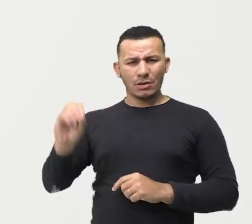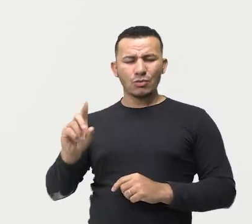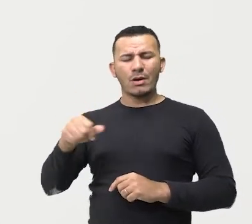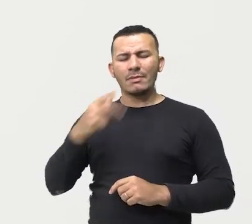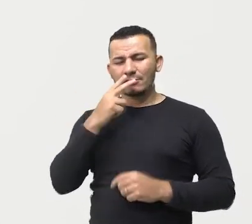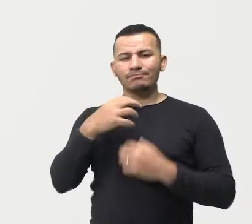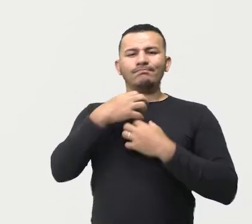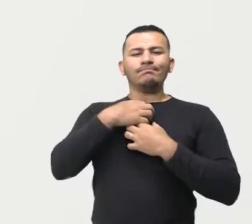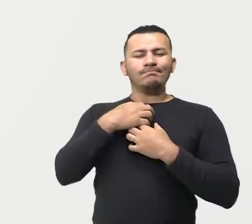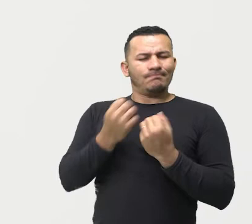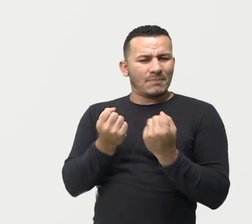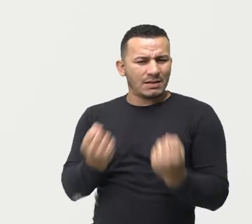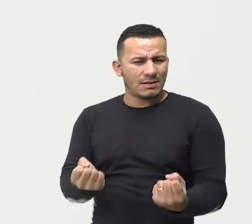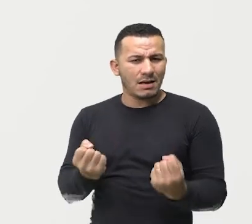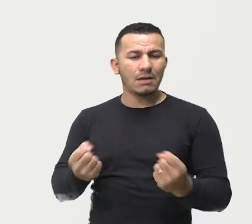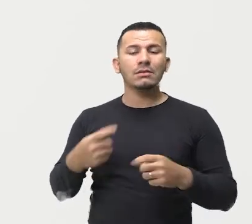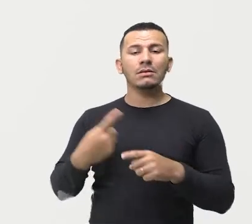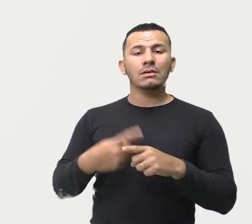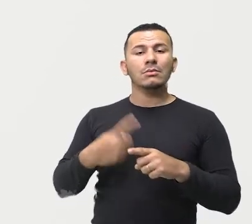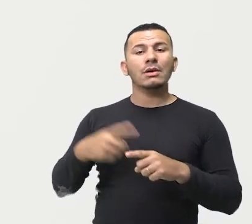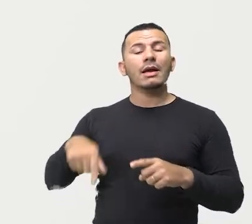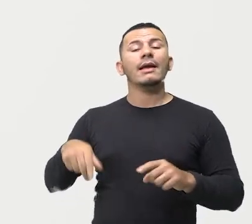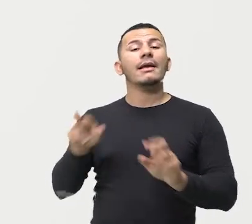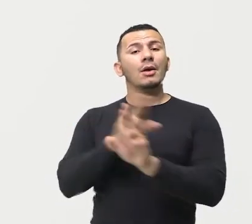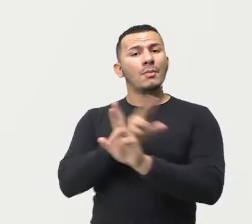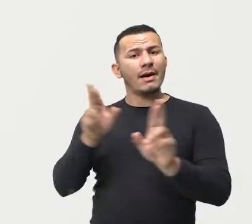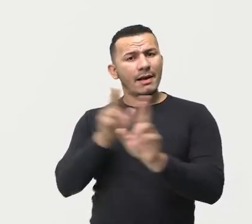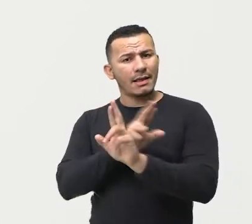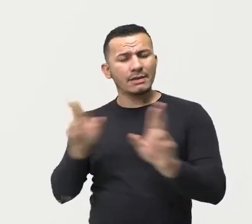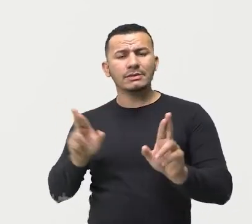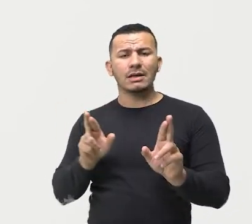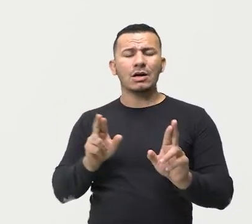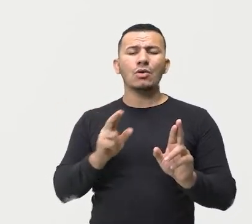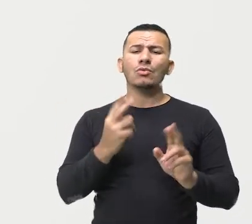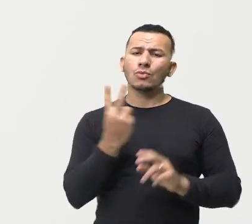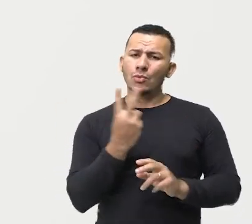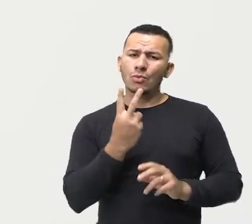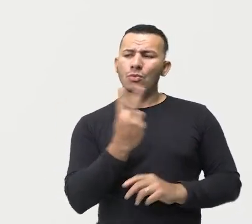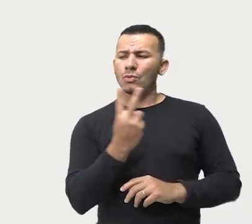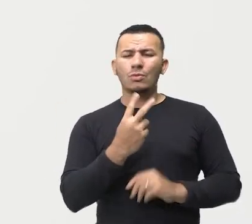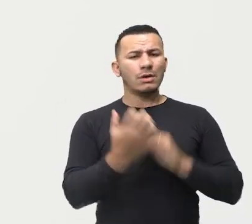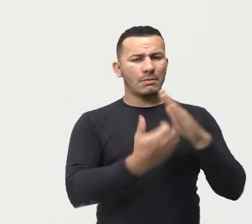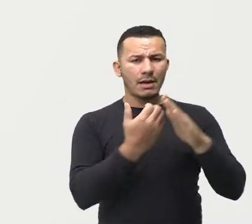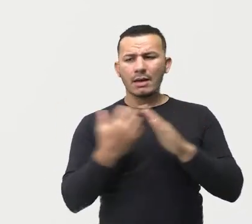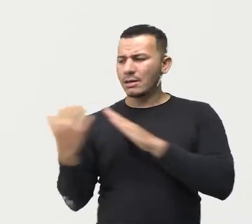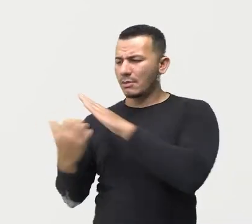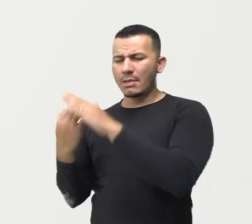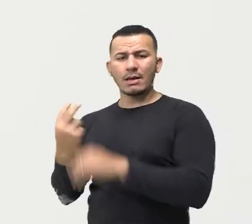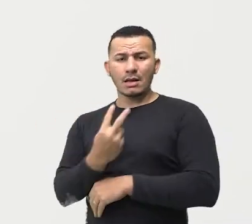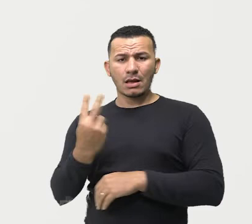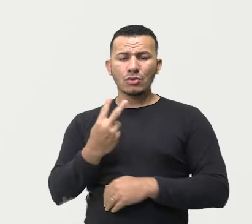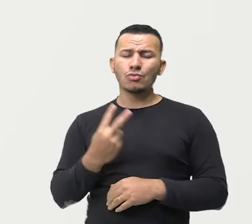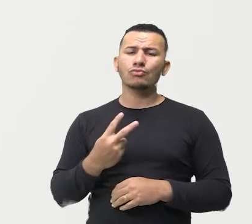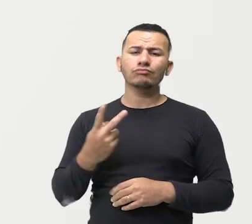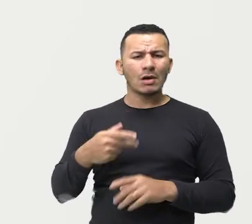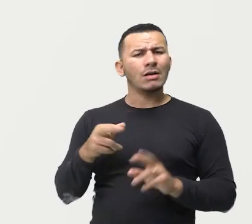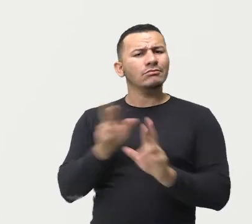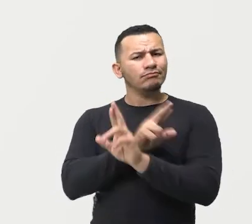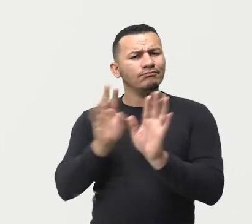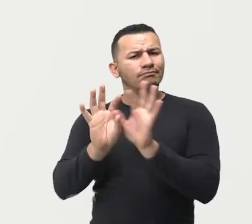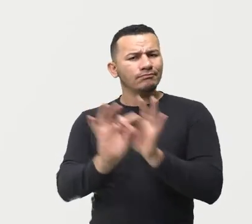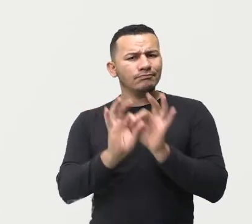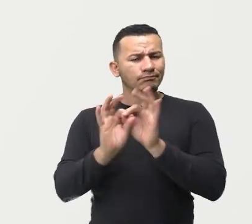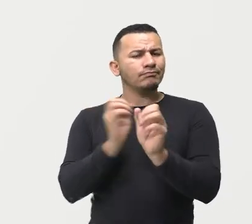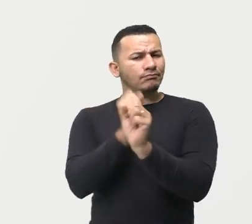certo Justamente porque se trata de uma relação entre duas empresas Ok Então